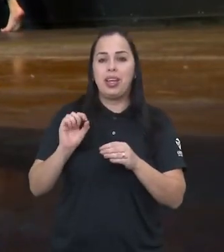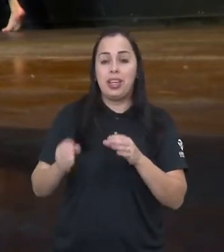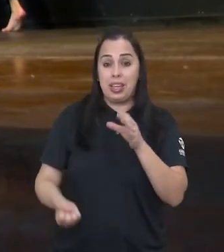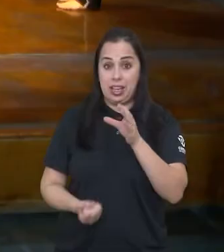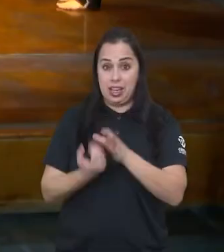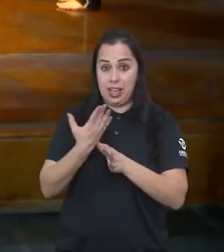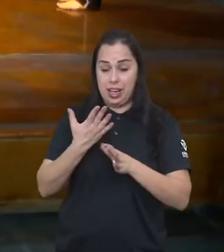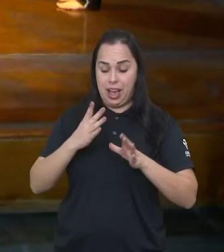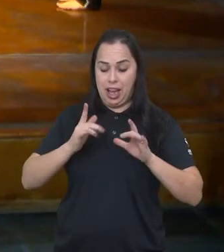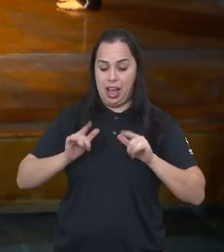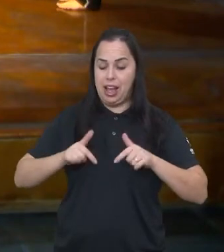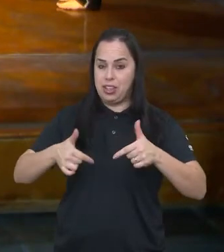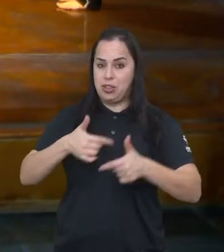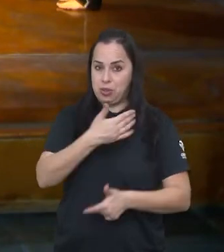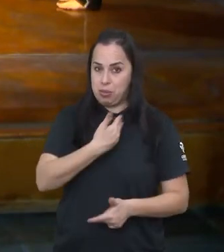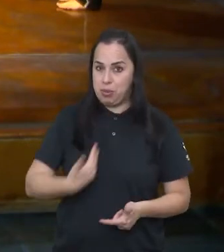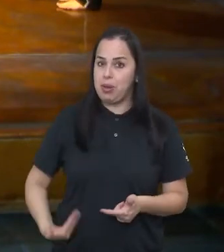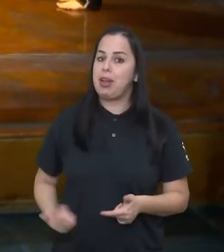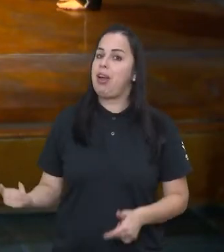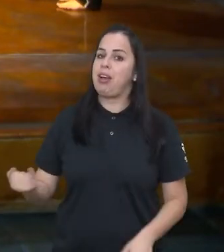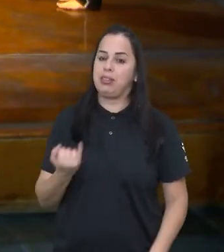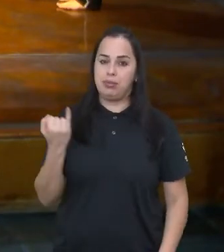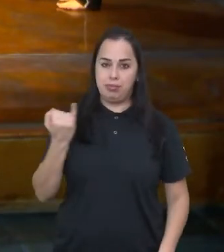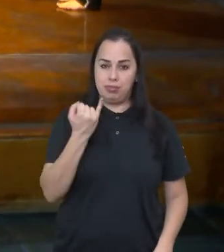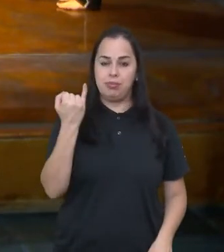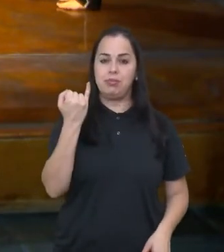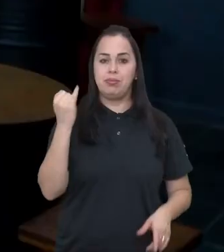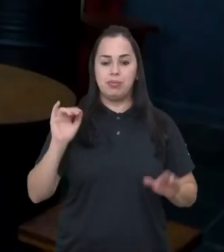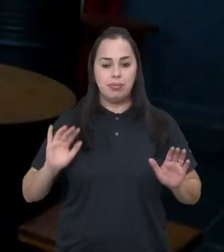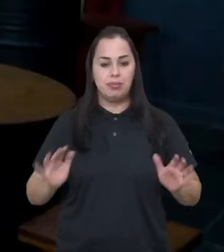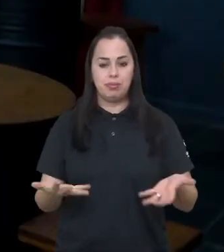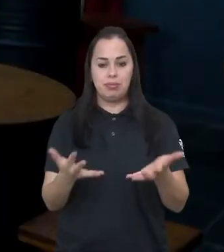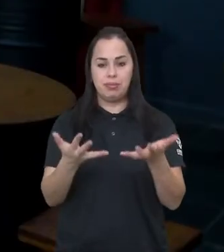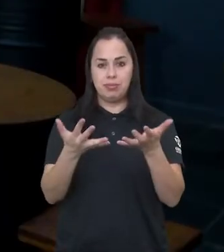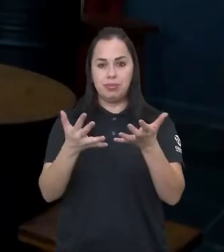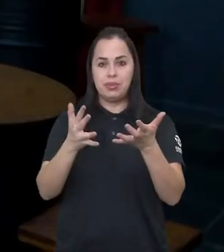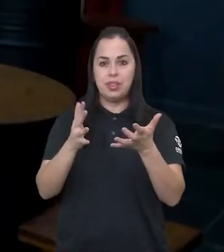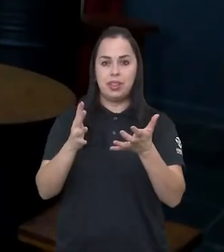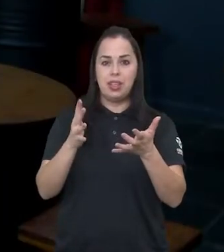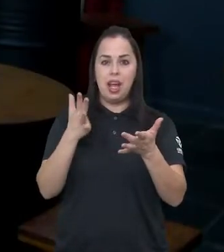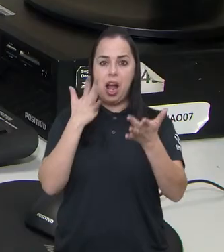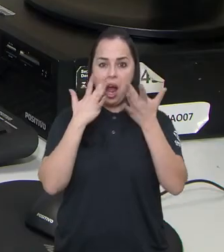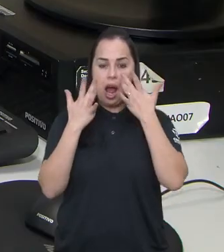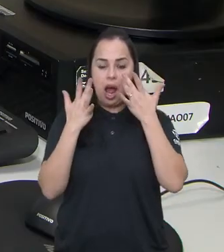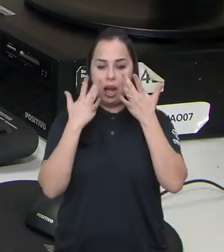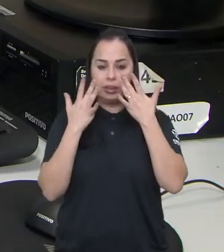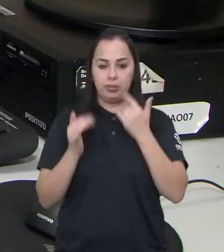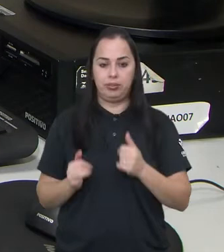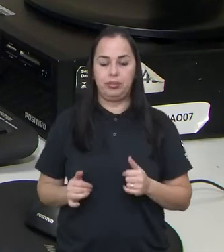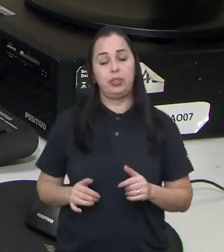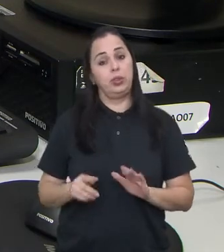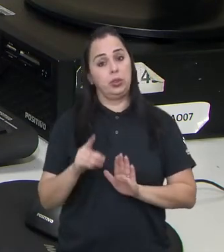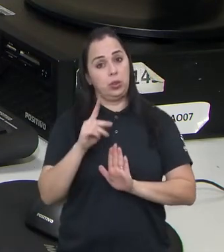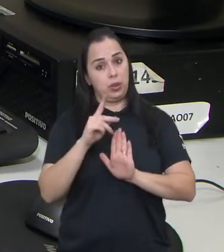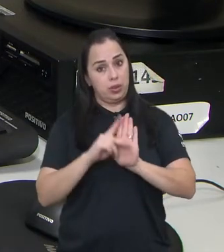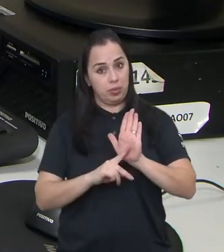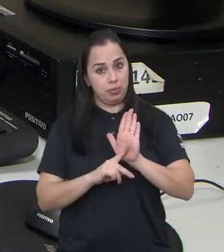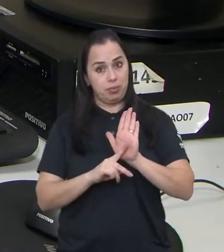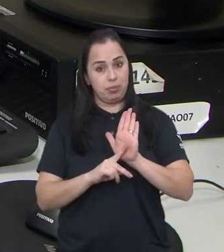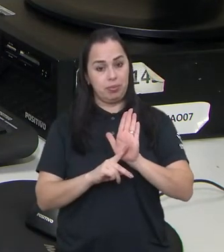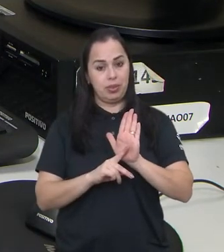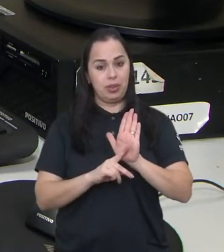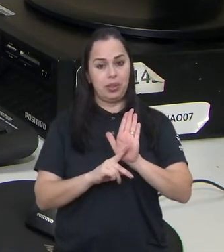políticas públicas é fundamental para seguir fomentando o cenário artístico da cidade. Através de projetos